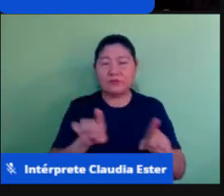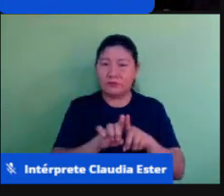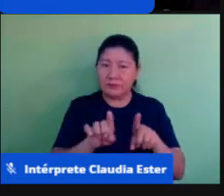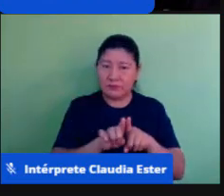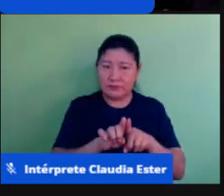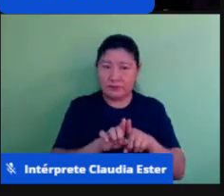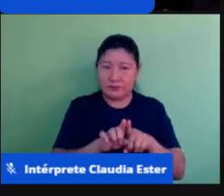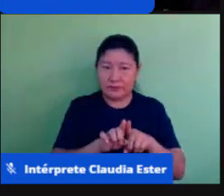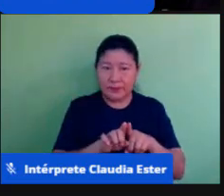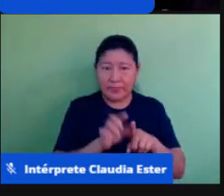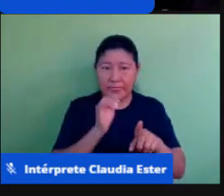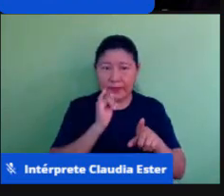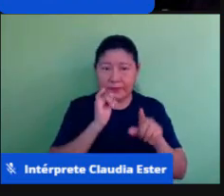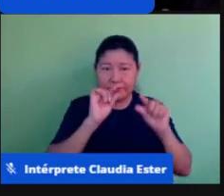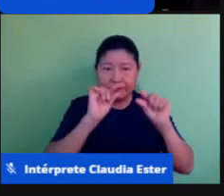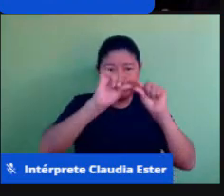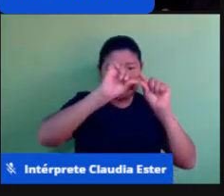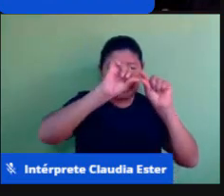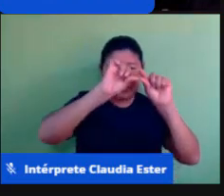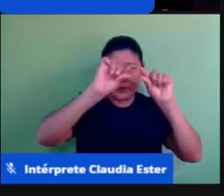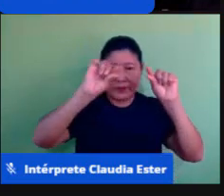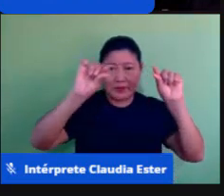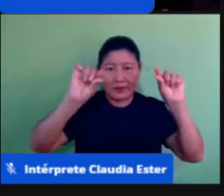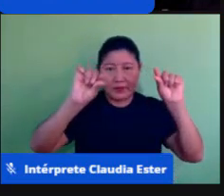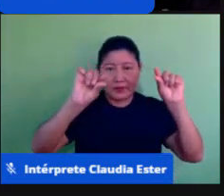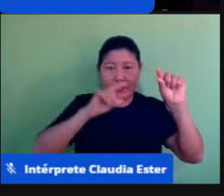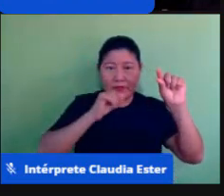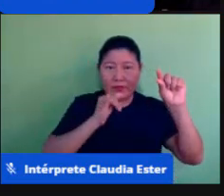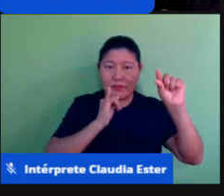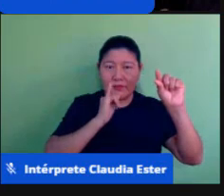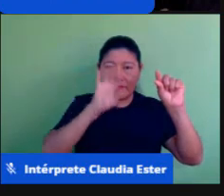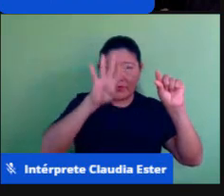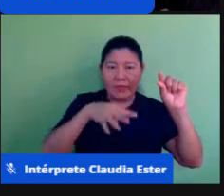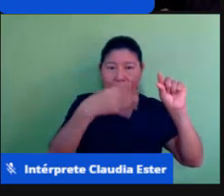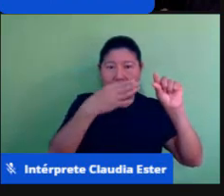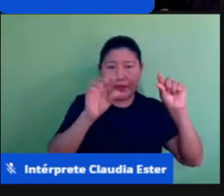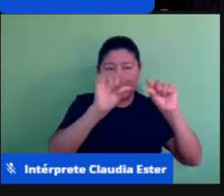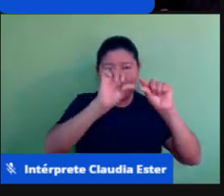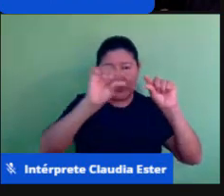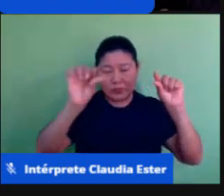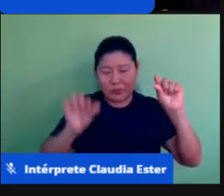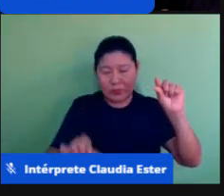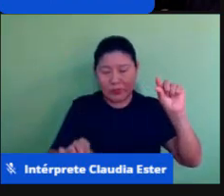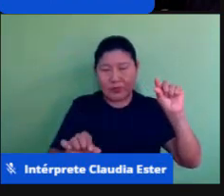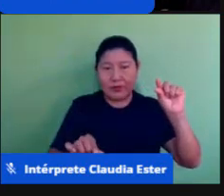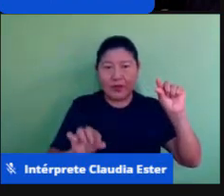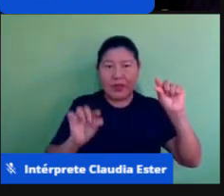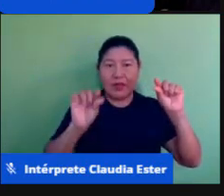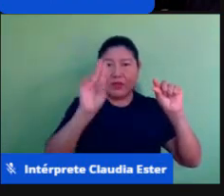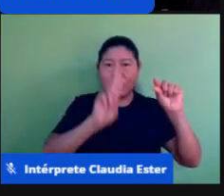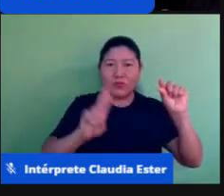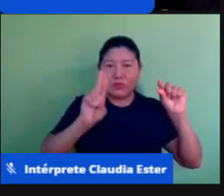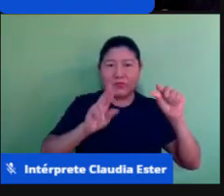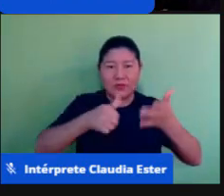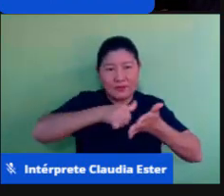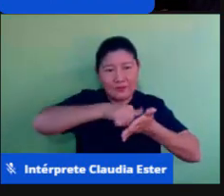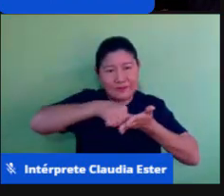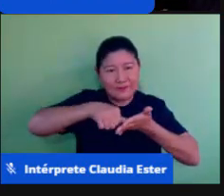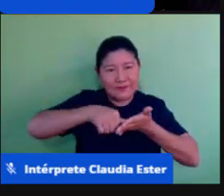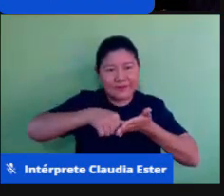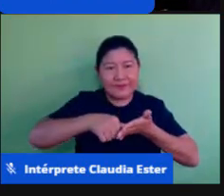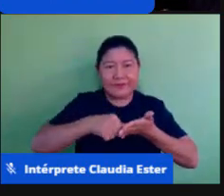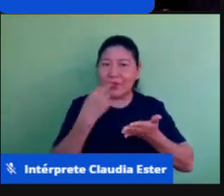trilha. Eu escrevi trilha dos números. Aqui eu passei durex colorido para dar uma carinha bonitinha.